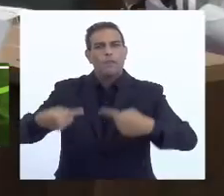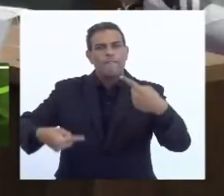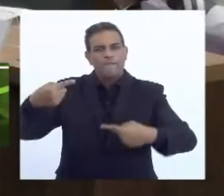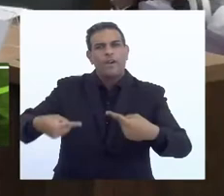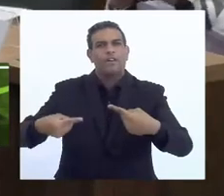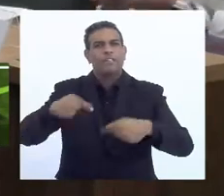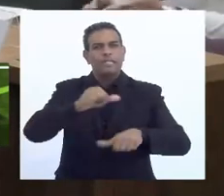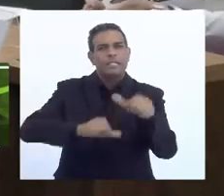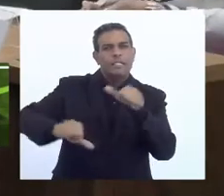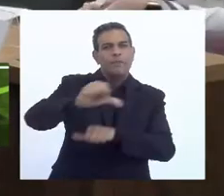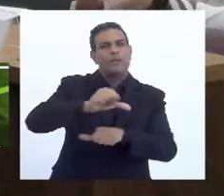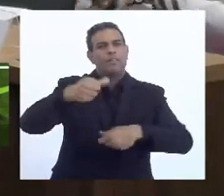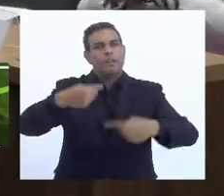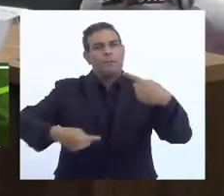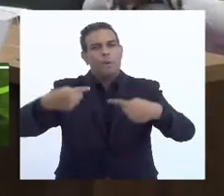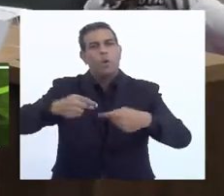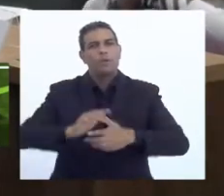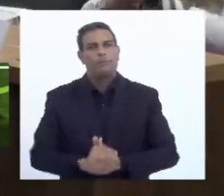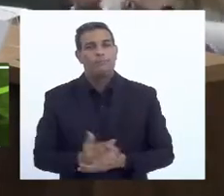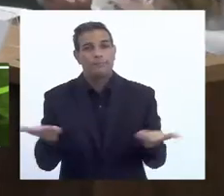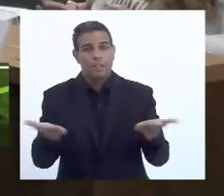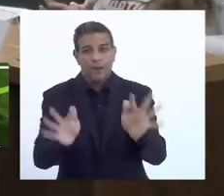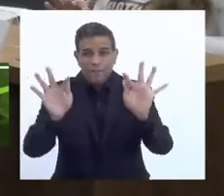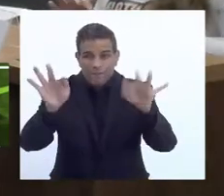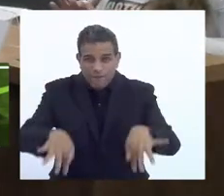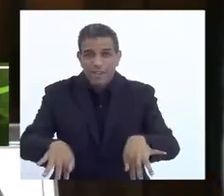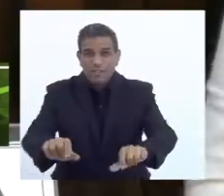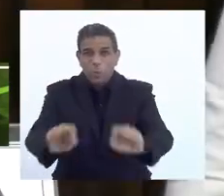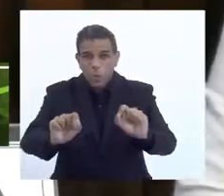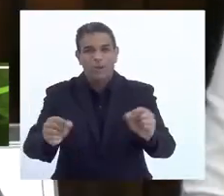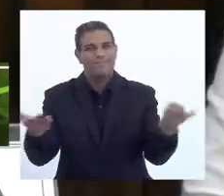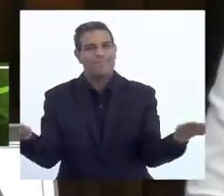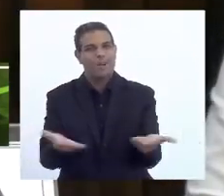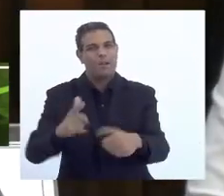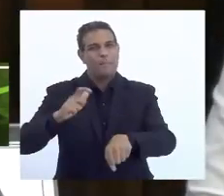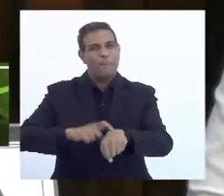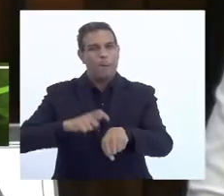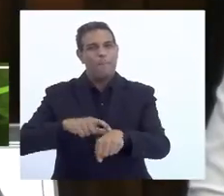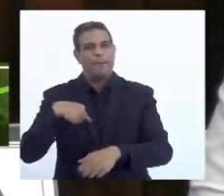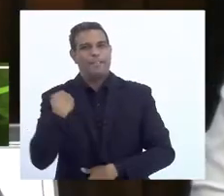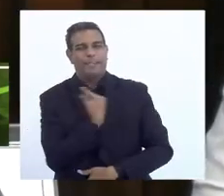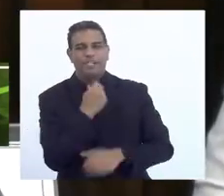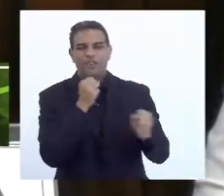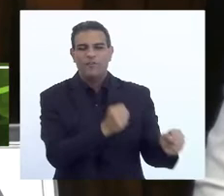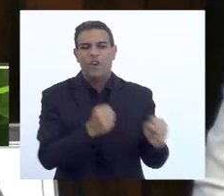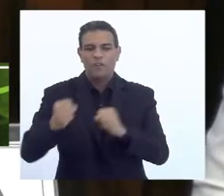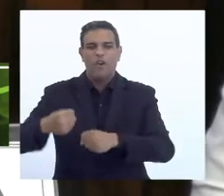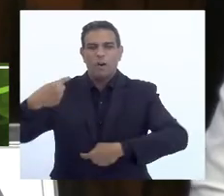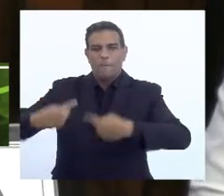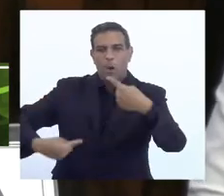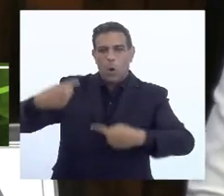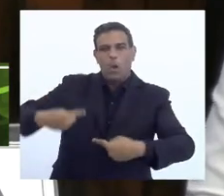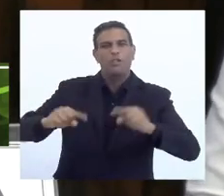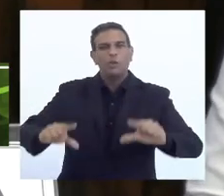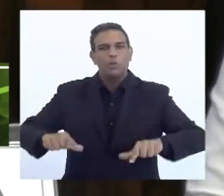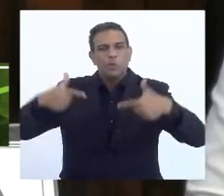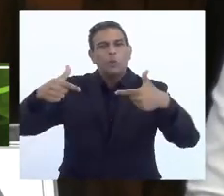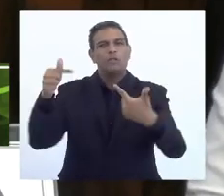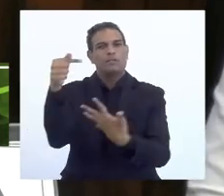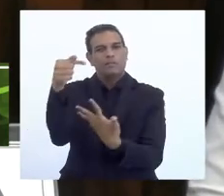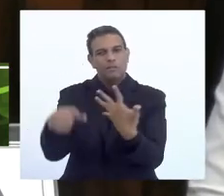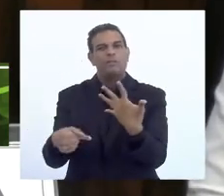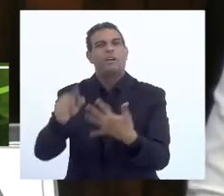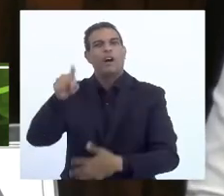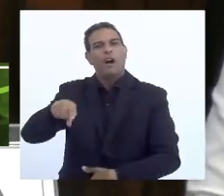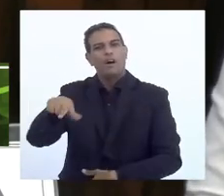gênero e transformar a política. Termino dizendo que não é casual, Rejane, que seja tão forte. É porque a política só será um